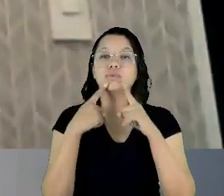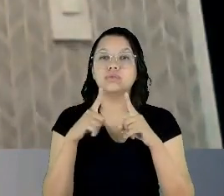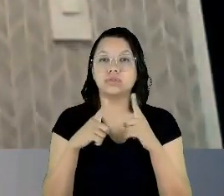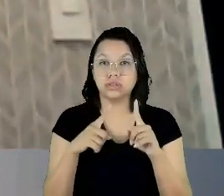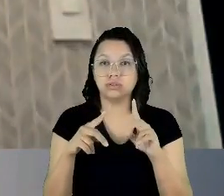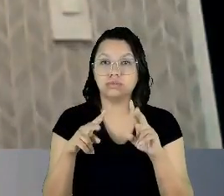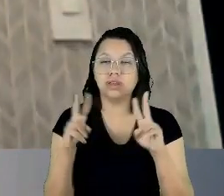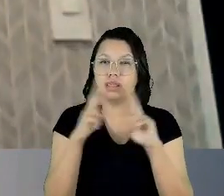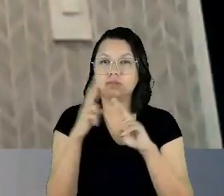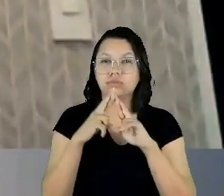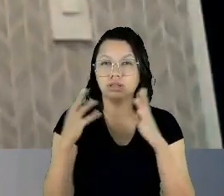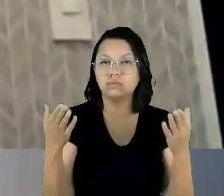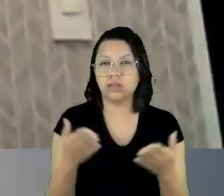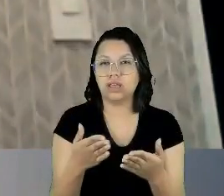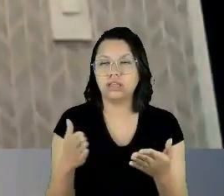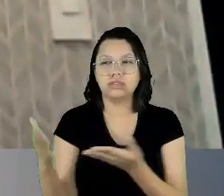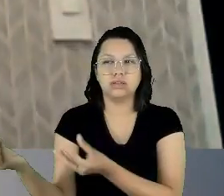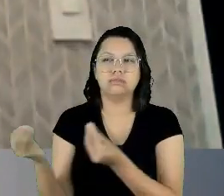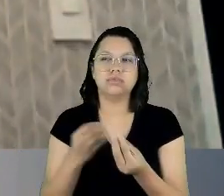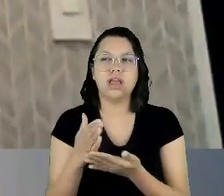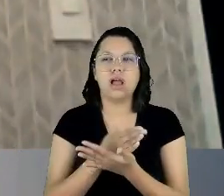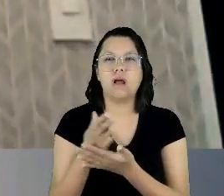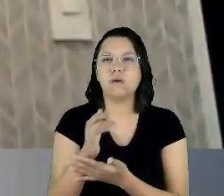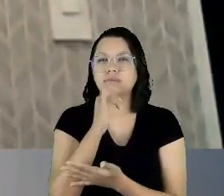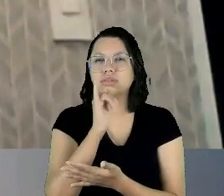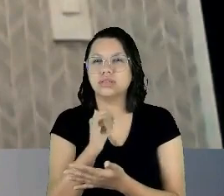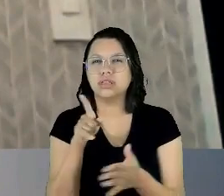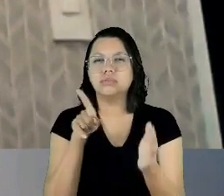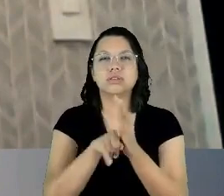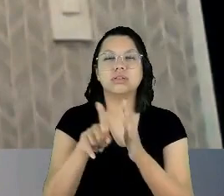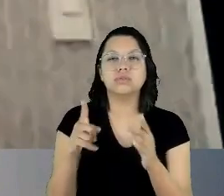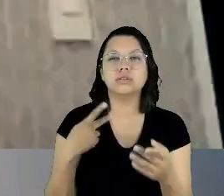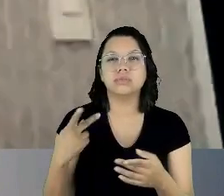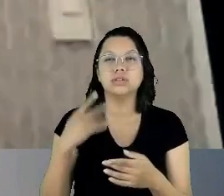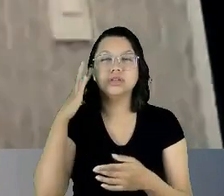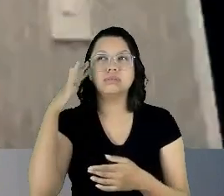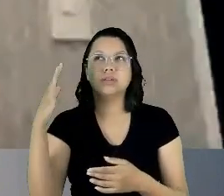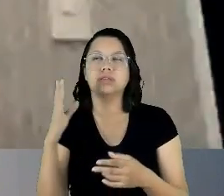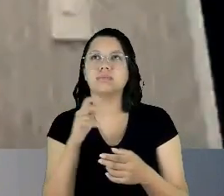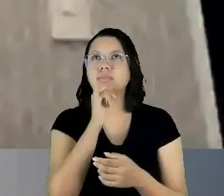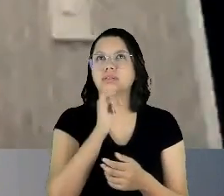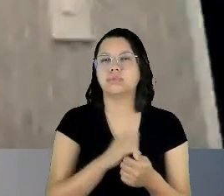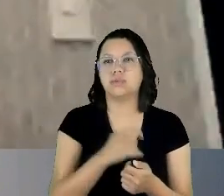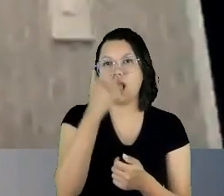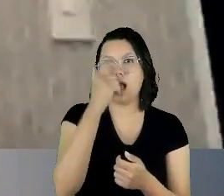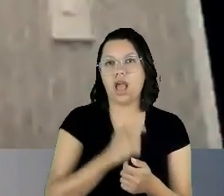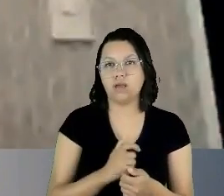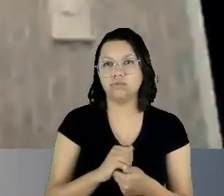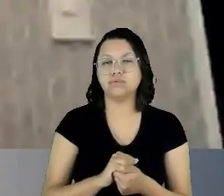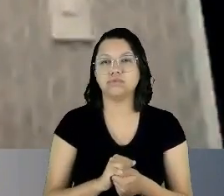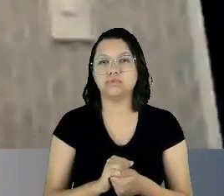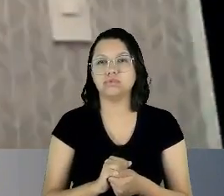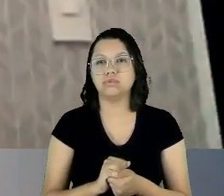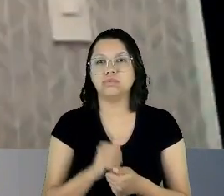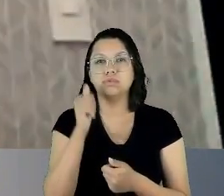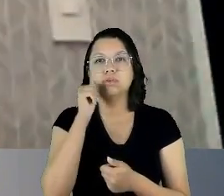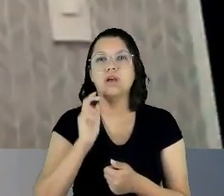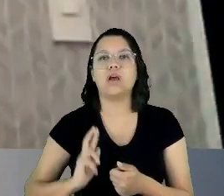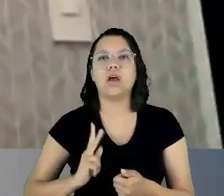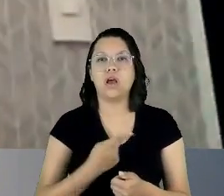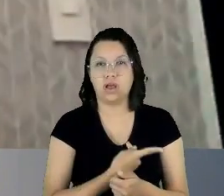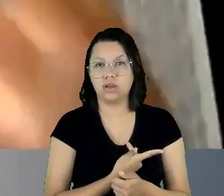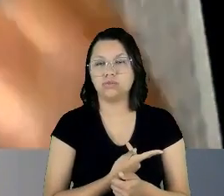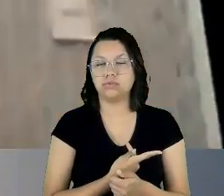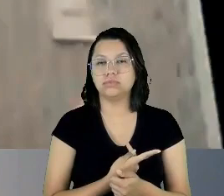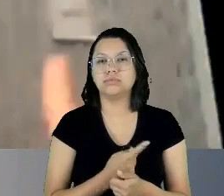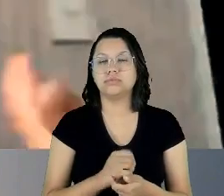sentido. E aí eu dou alguns exemplos e trago algumas questões para a gente realmente refletir. Então, por exemplo, eu sou, como eu disse, sou uma travesti,